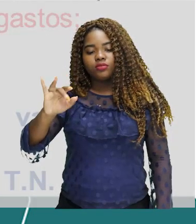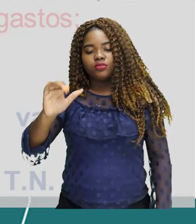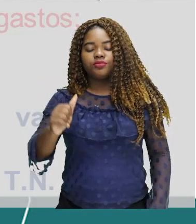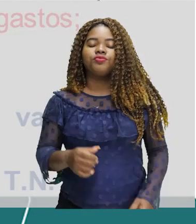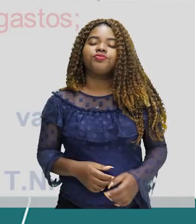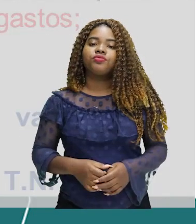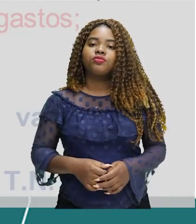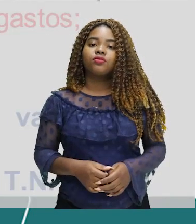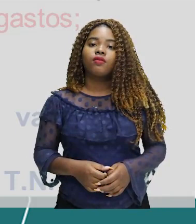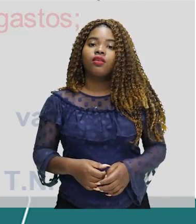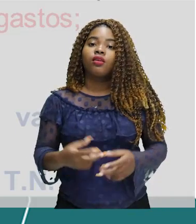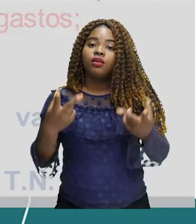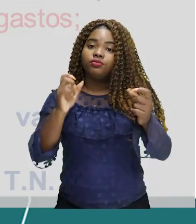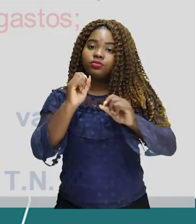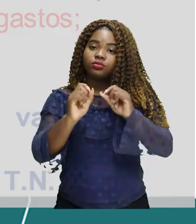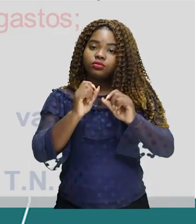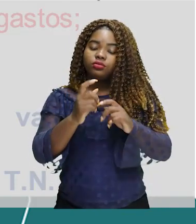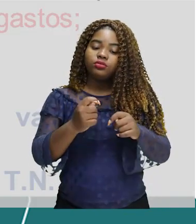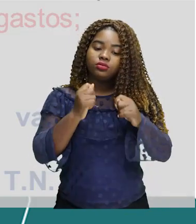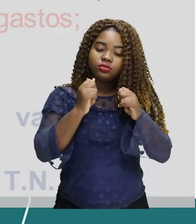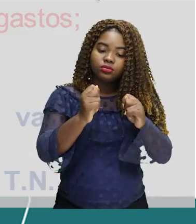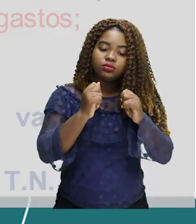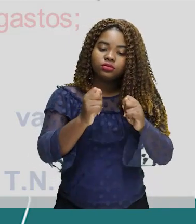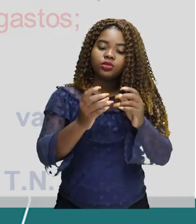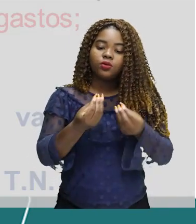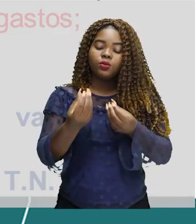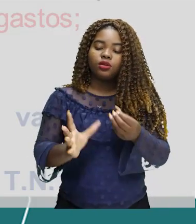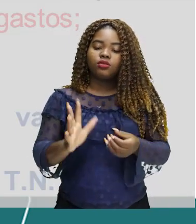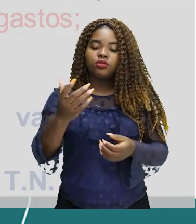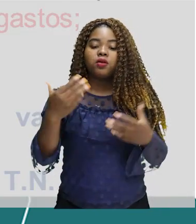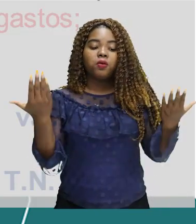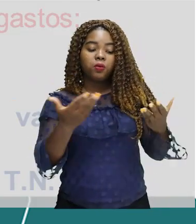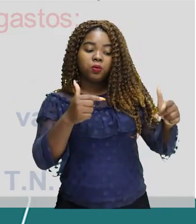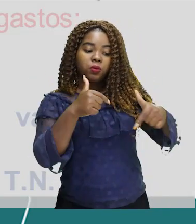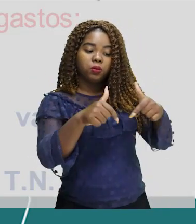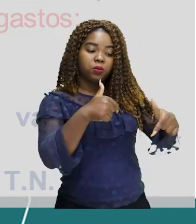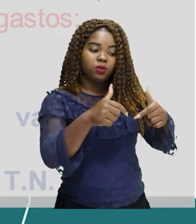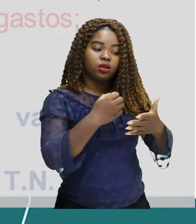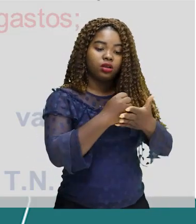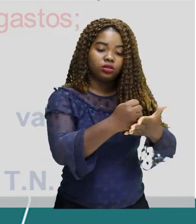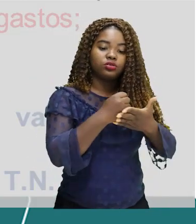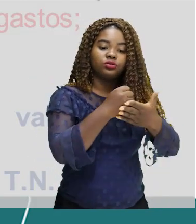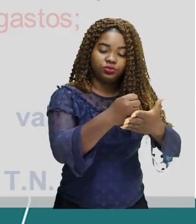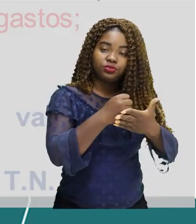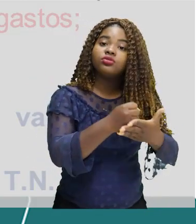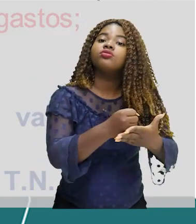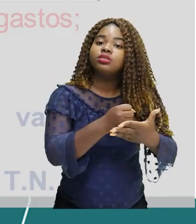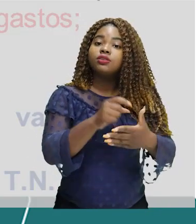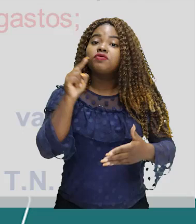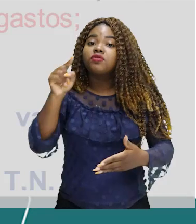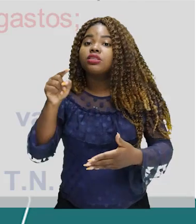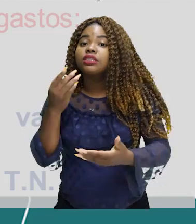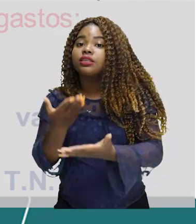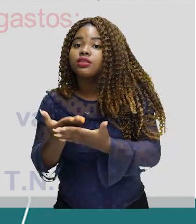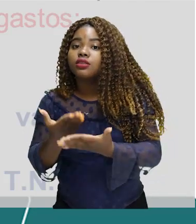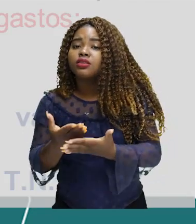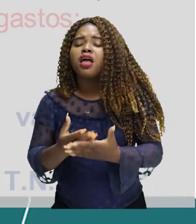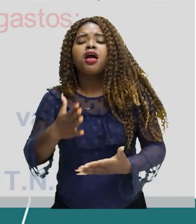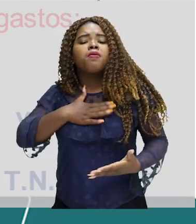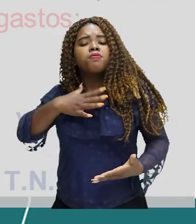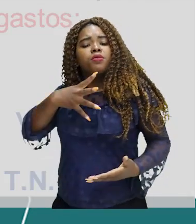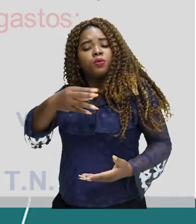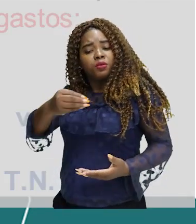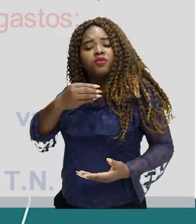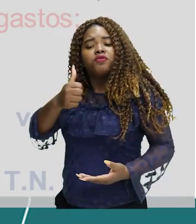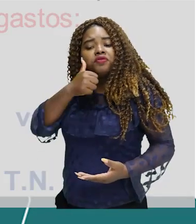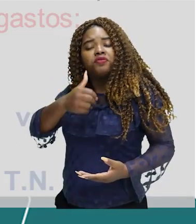economia, tá, ela funciona num ciclo. Hoje eu estou aqui trabalhando, contribuindo para a Previdência, você está estudando, meu filho de 5 anos de idade